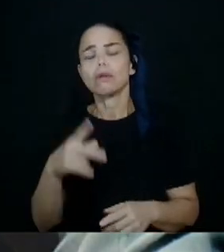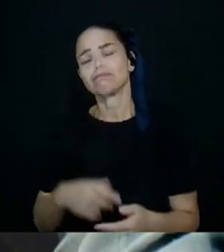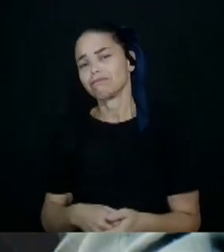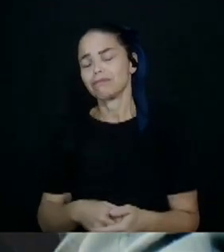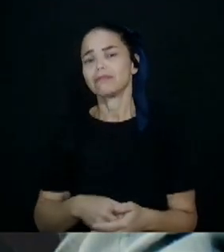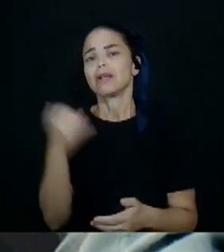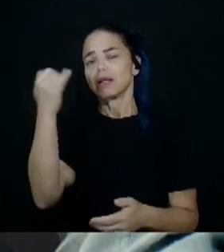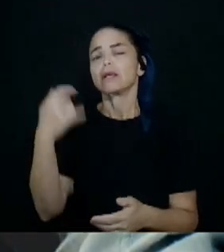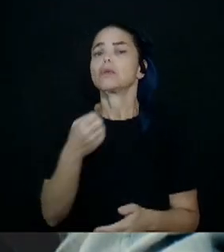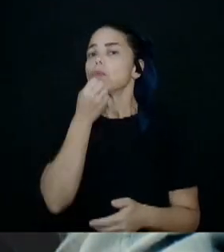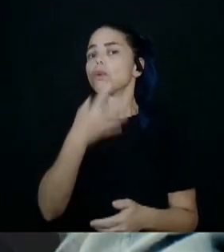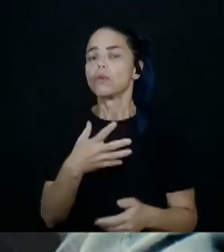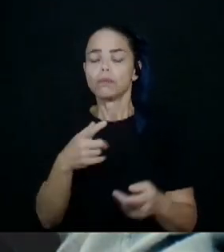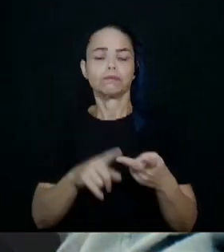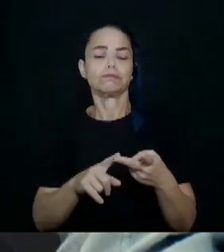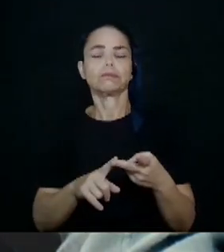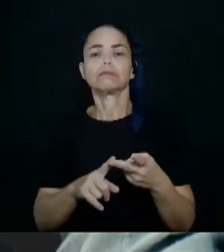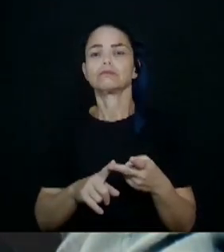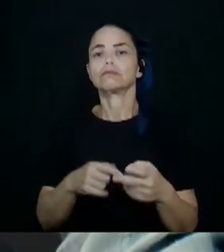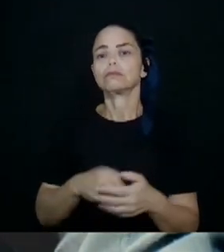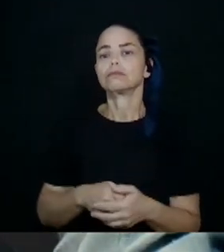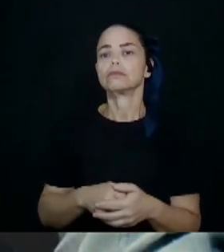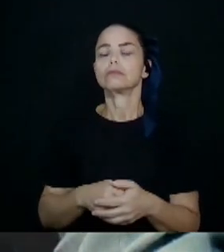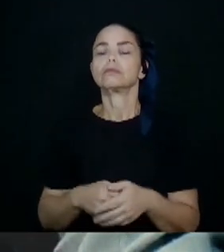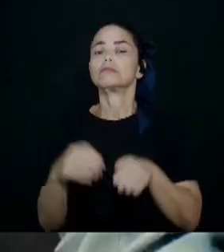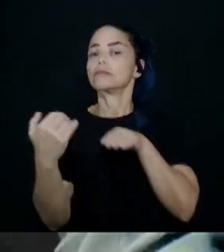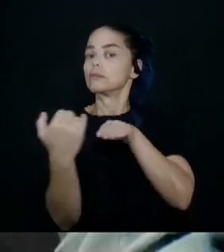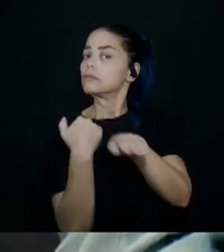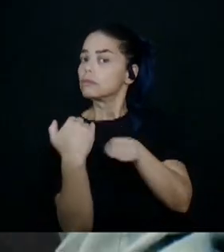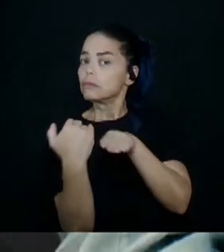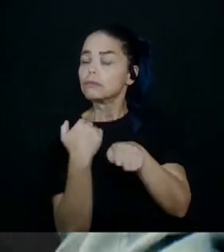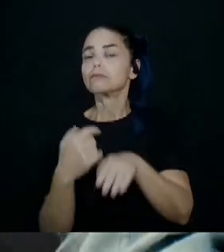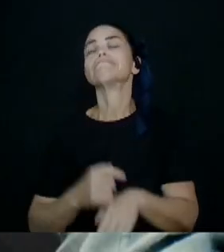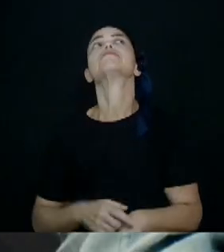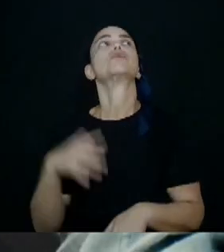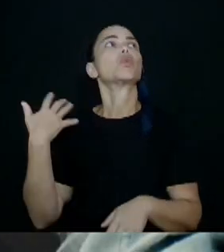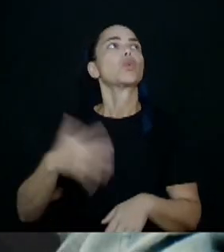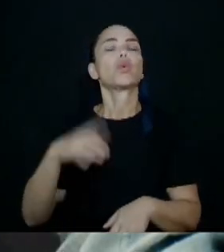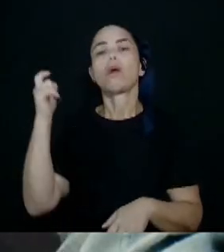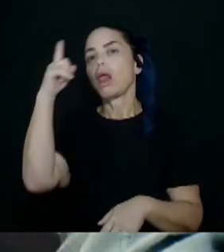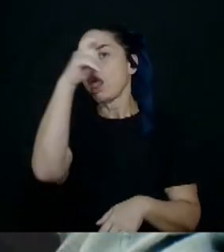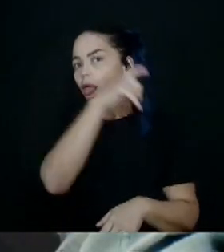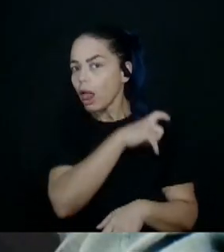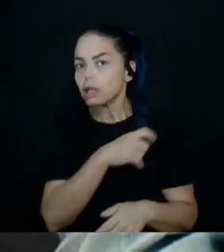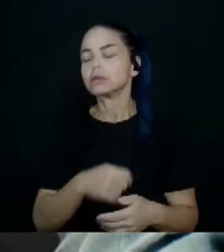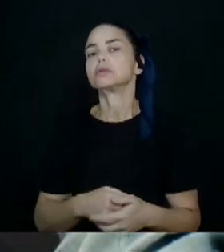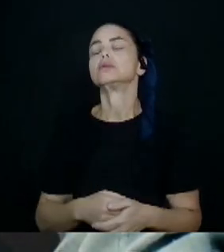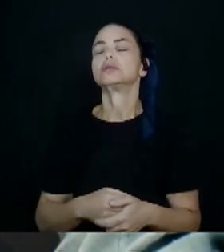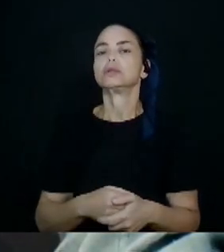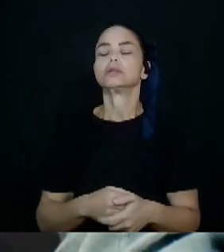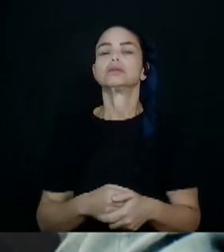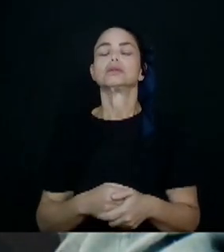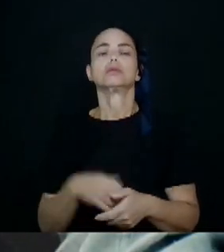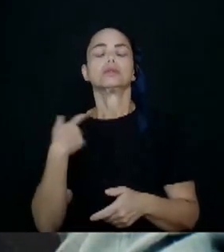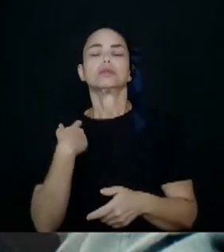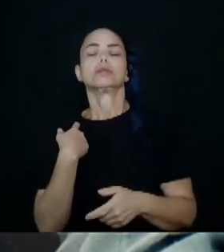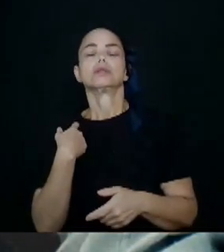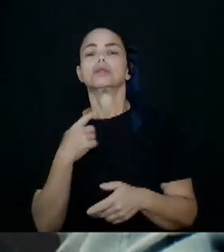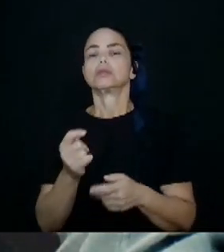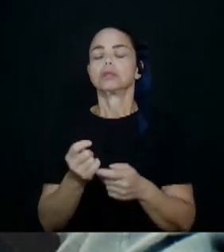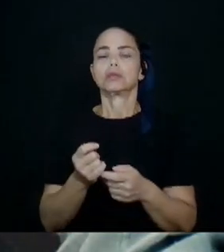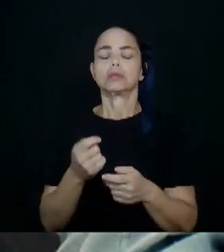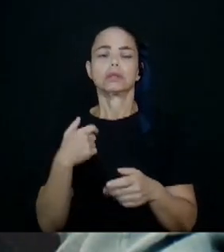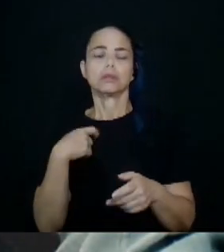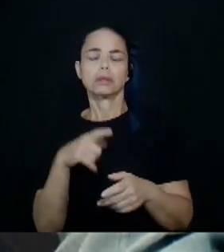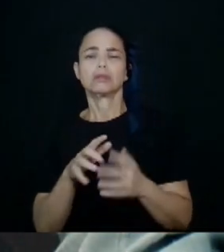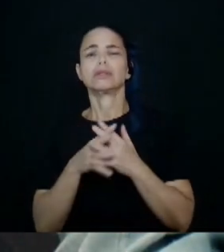bem, o trânsito, né, está cada vez mais difícil, essas regulamentações, né, vai ficar